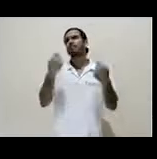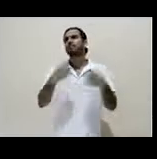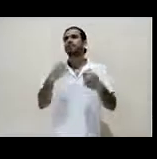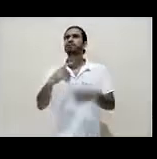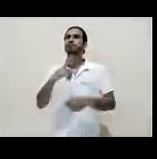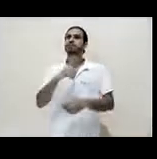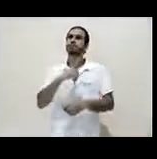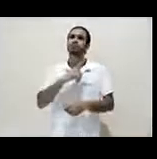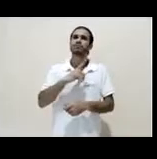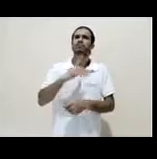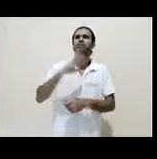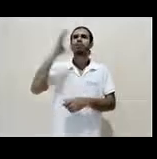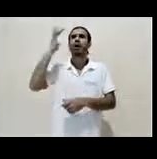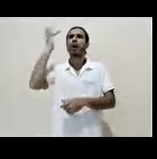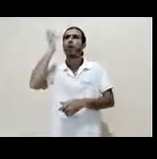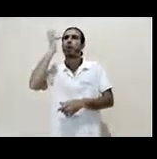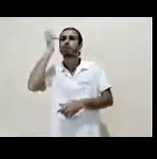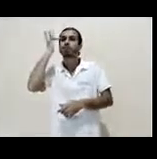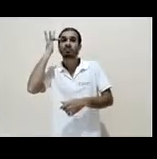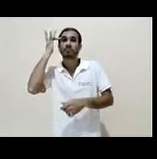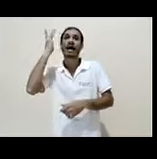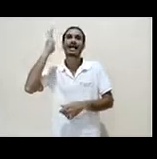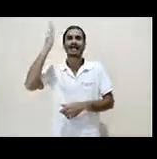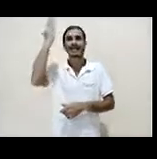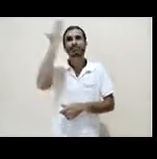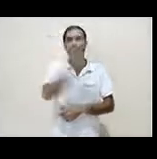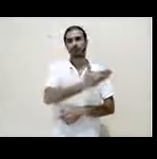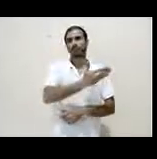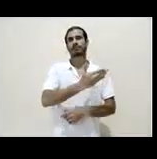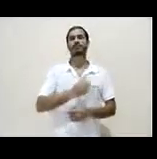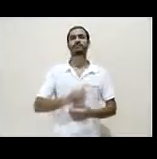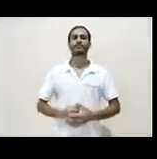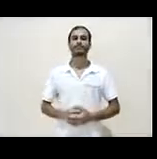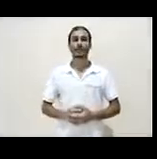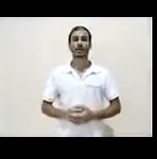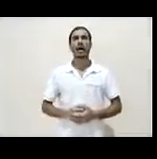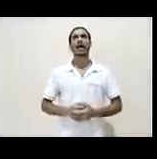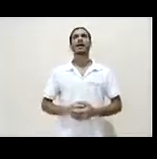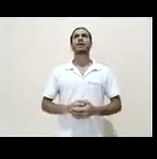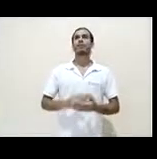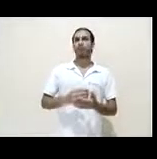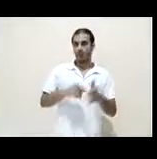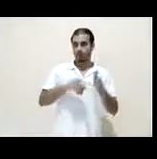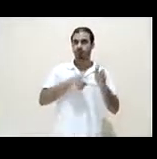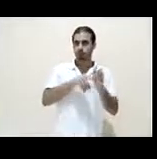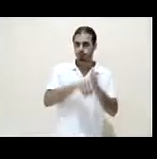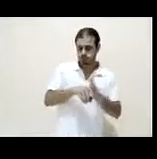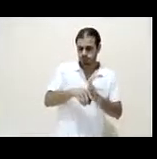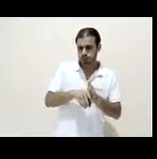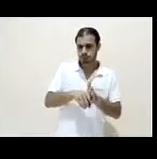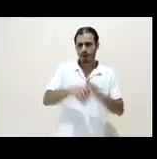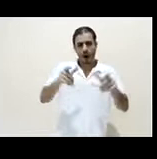Dentro desses processos de ensino e de aprendizagem. E pretendemos ali, né, potencializar, então, uma